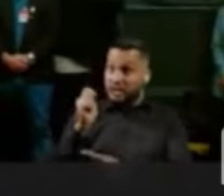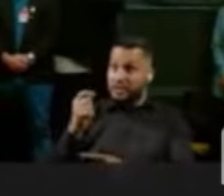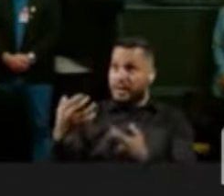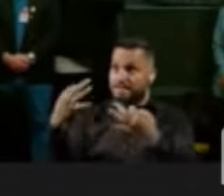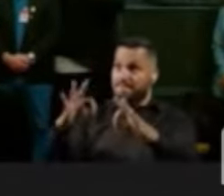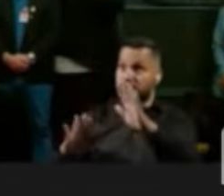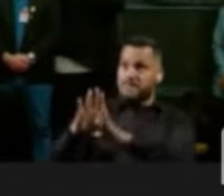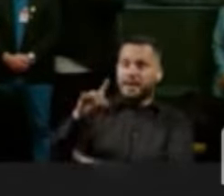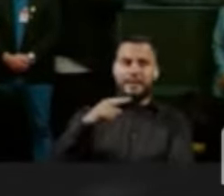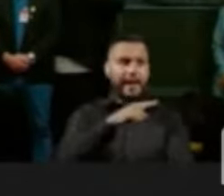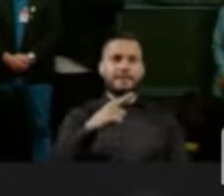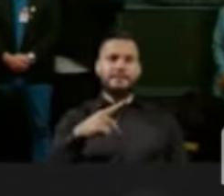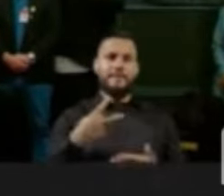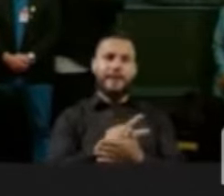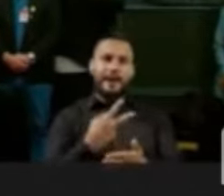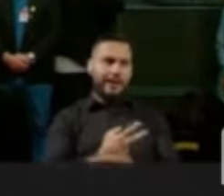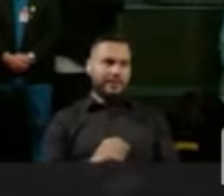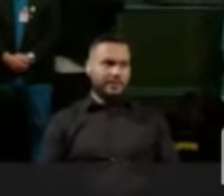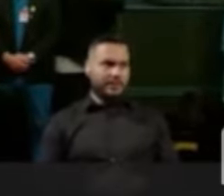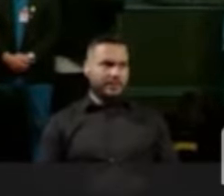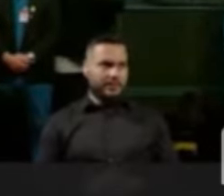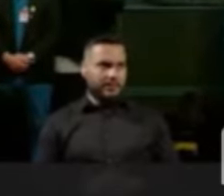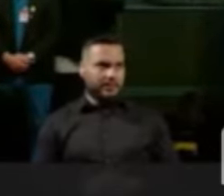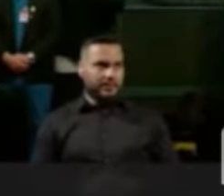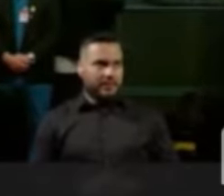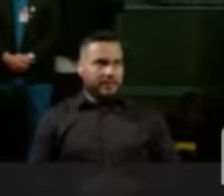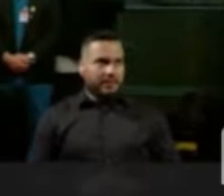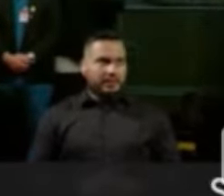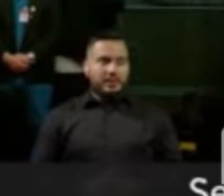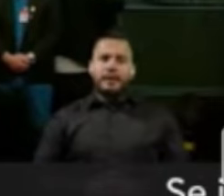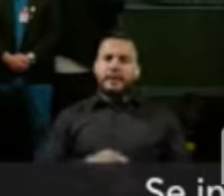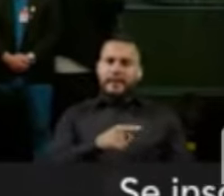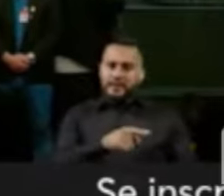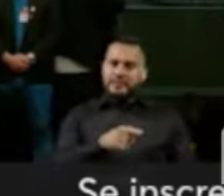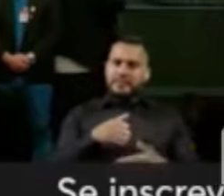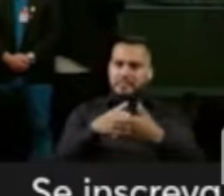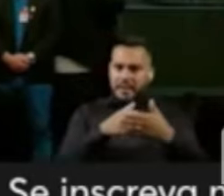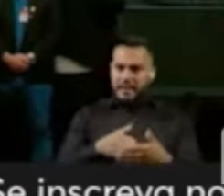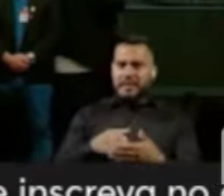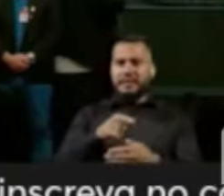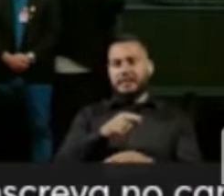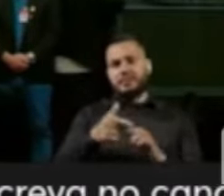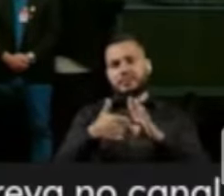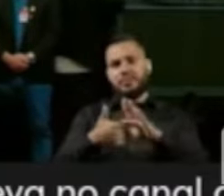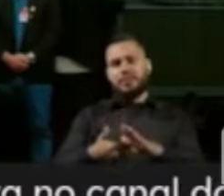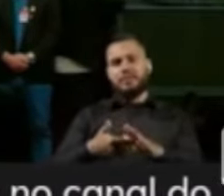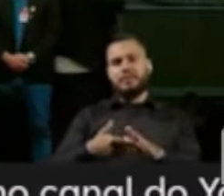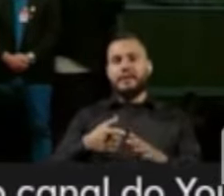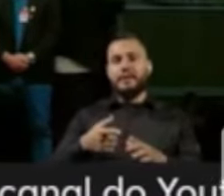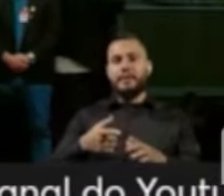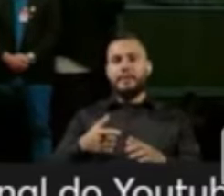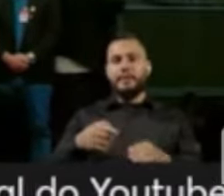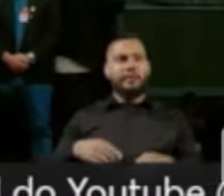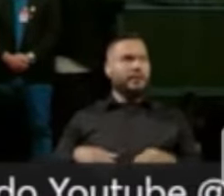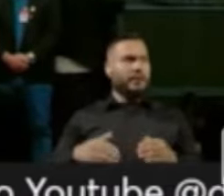será proporcional a la profundidad del cambio que nosotros queremos realizar. Y ya venimos viendo lo que están preparados para hacer para evitar